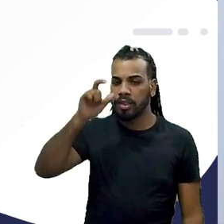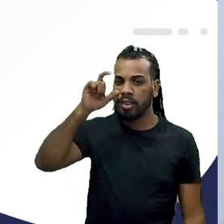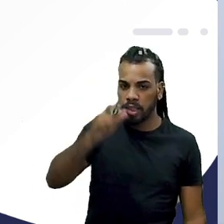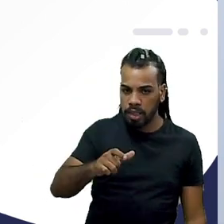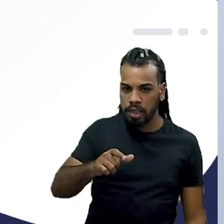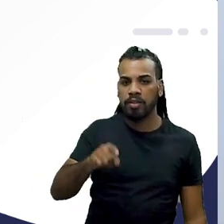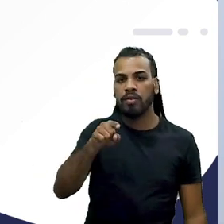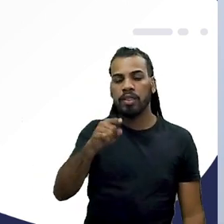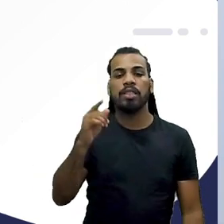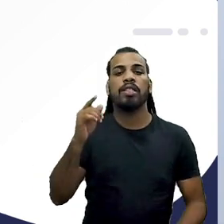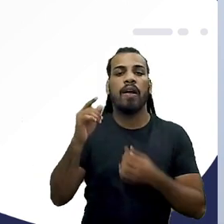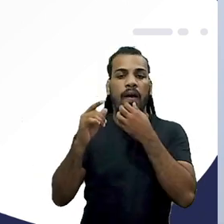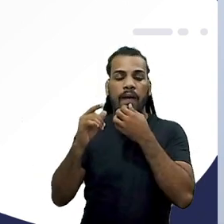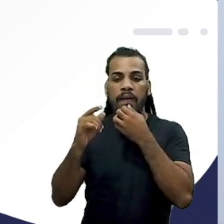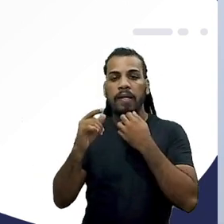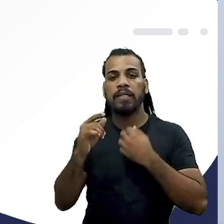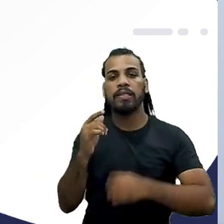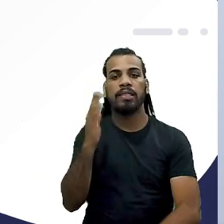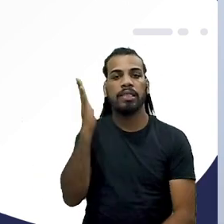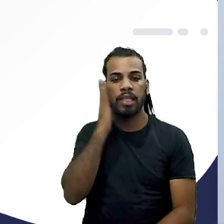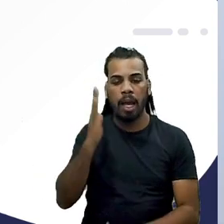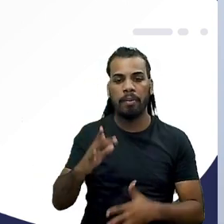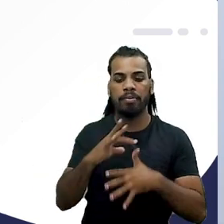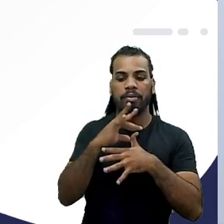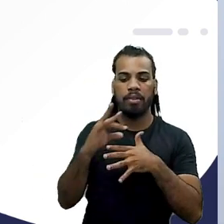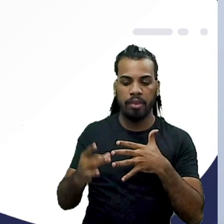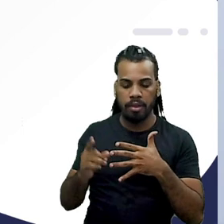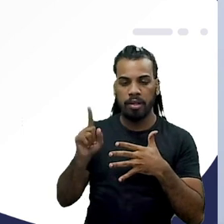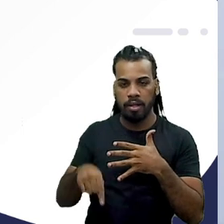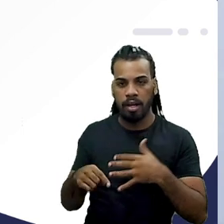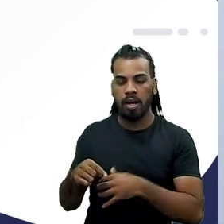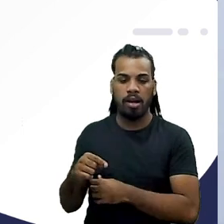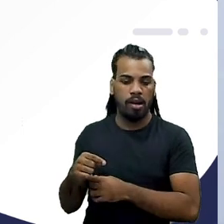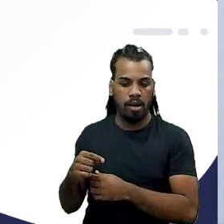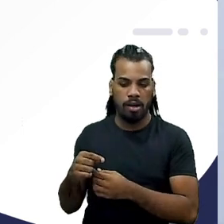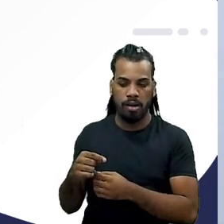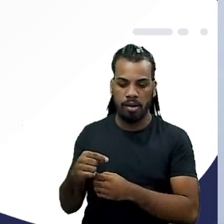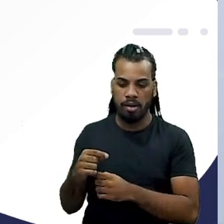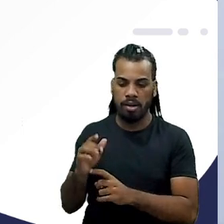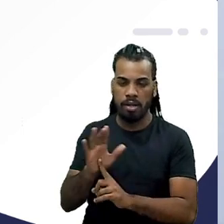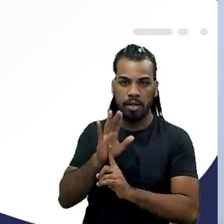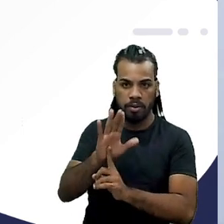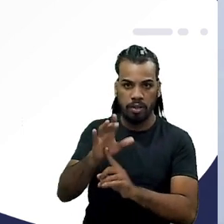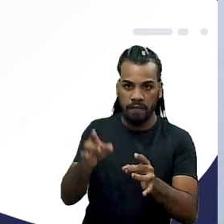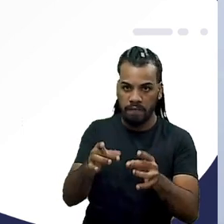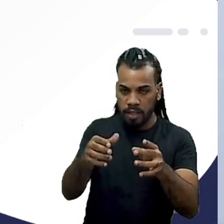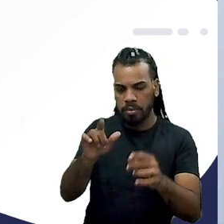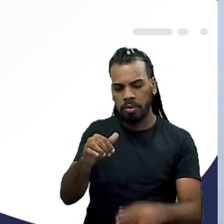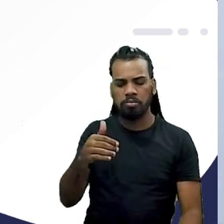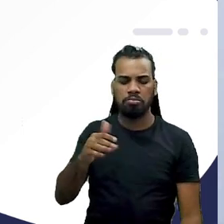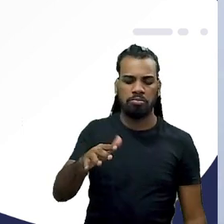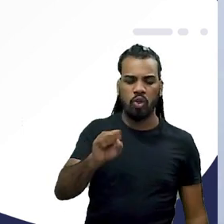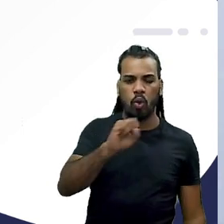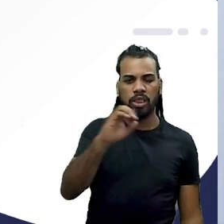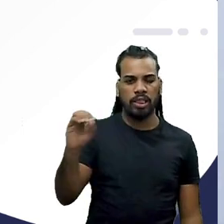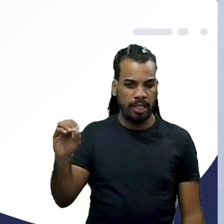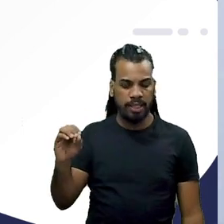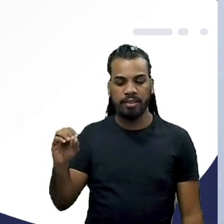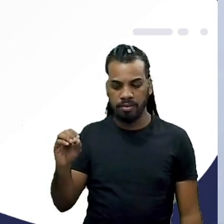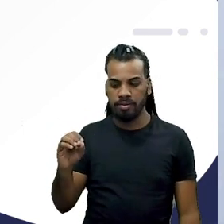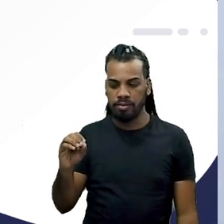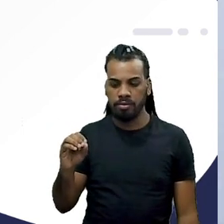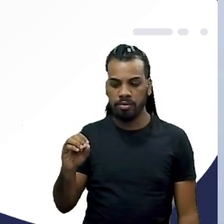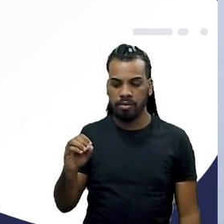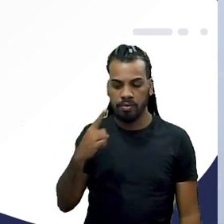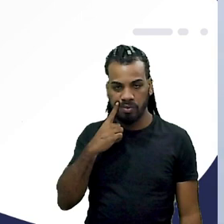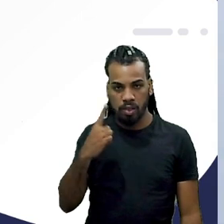slide, você veja que ele está detalhando mais a memória de cálculo, ele está mostrando, olha, a despesa de venda é 8%. Veja que os